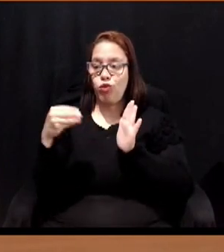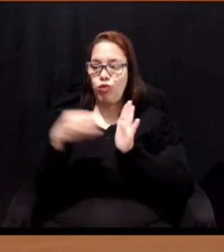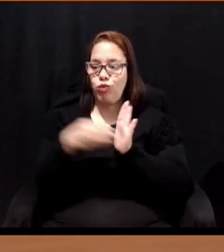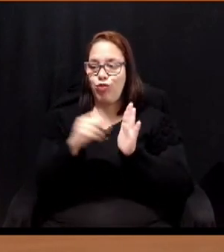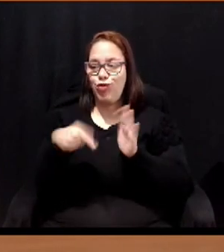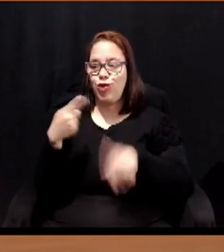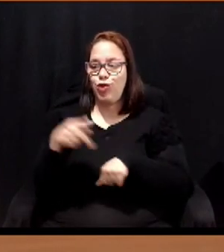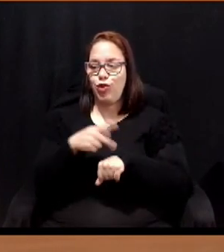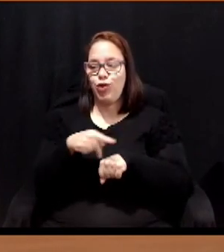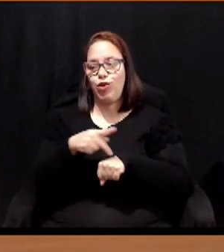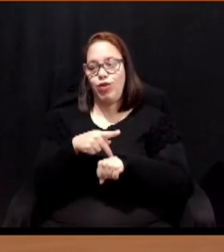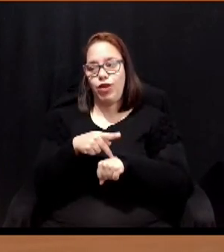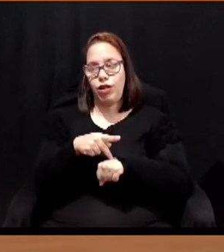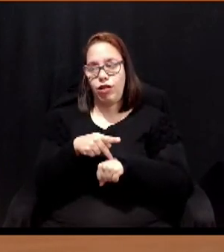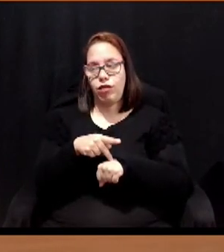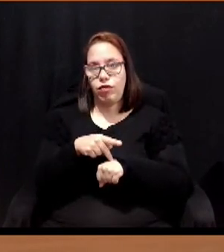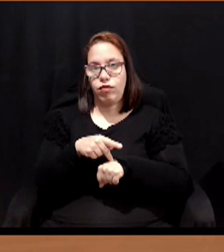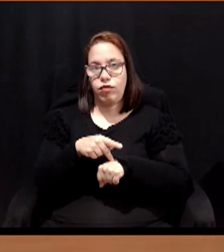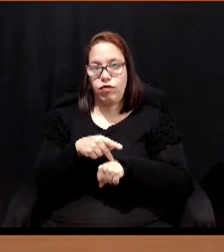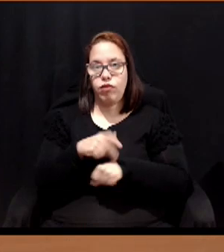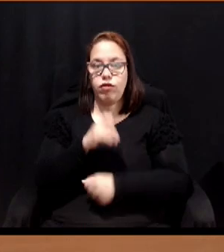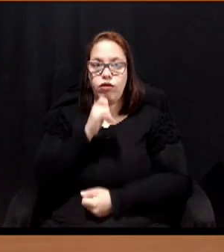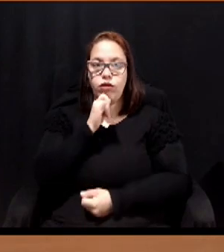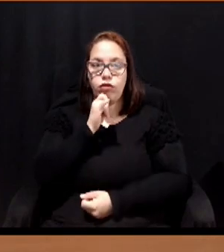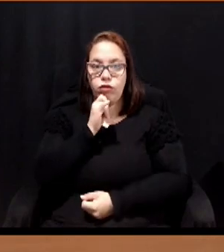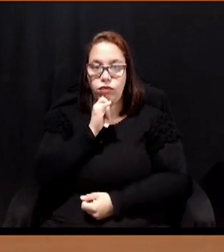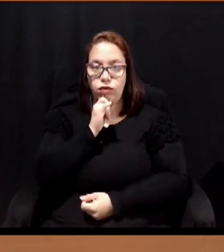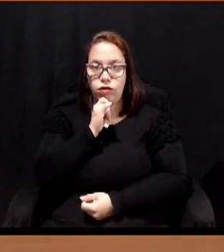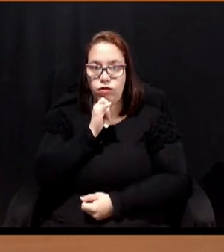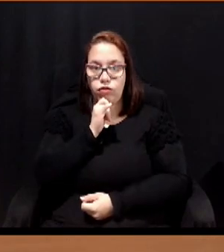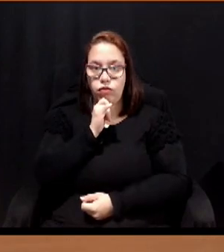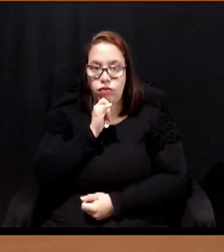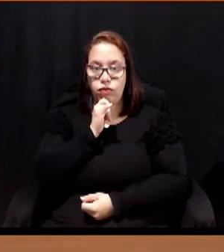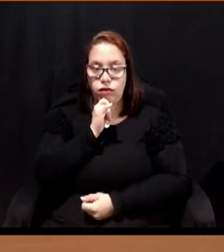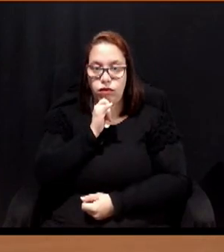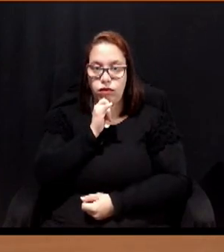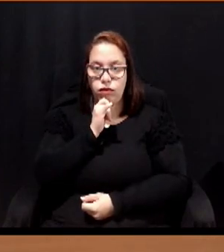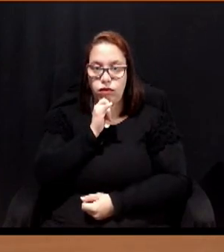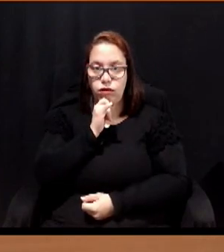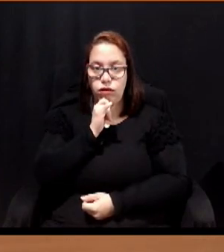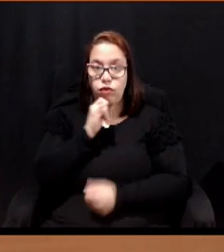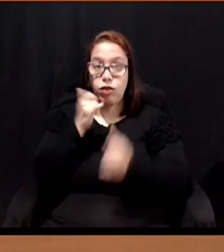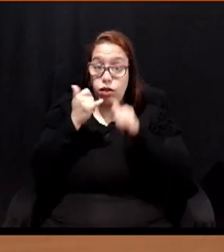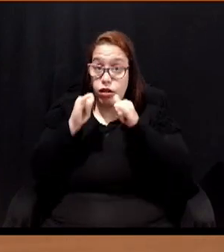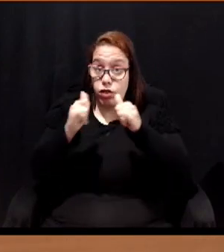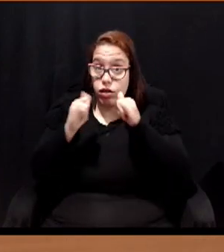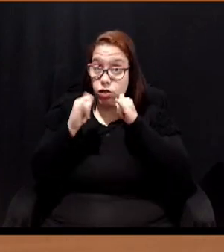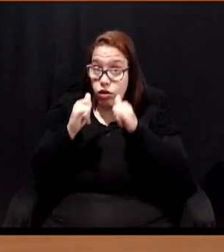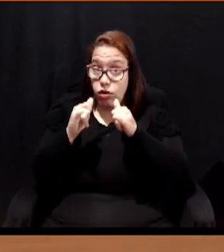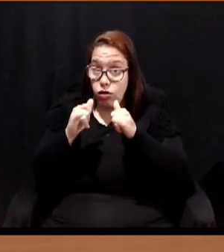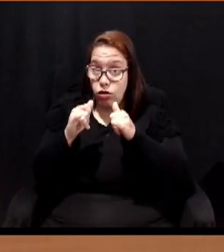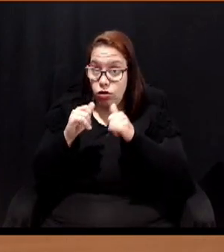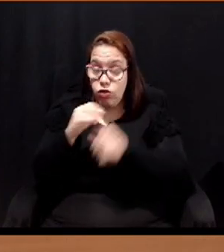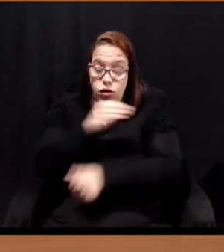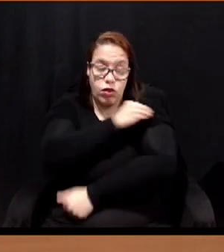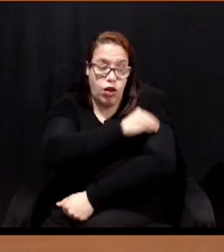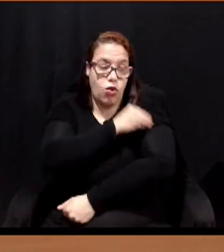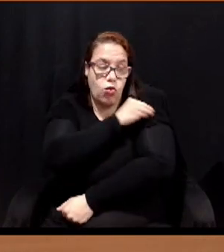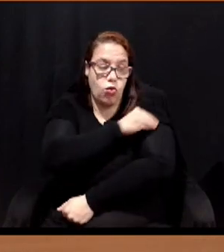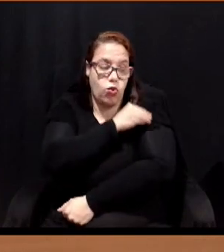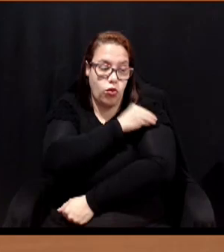né? Por exemplo, em termos de energia, tem a questão do álcool, que é